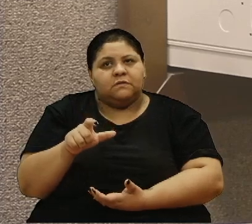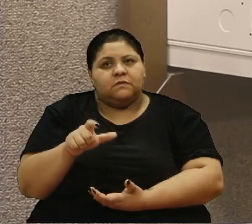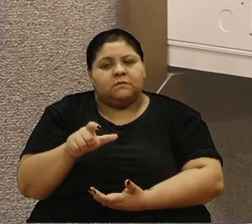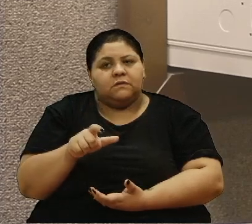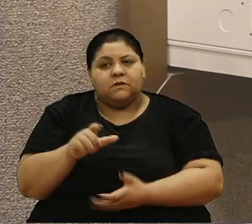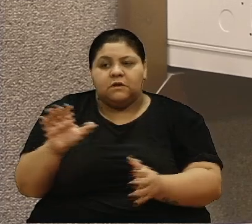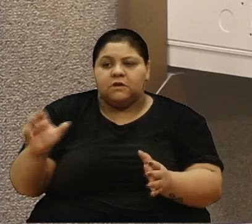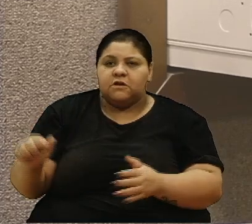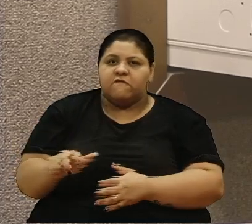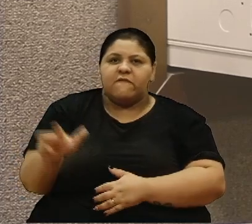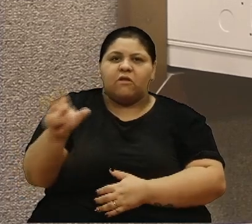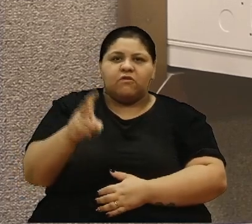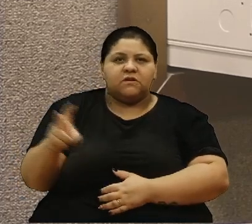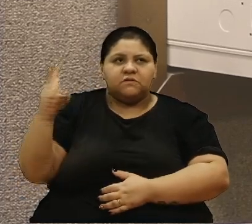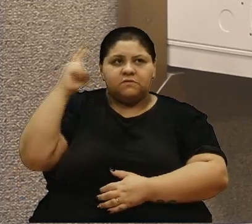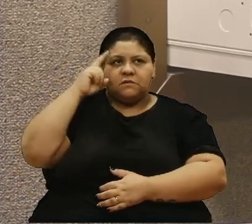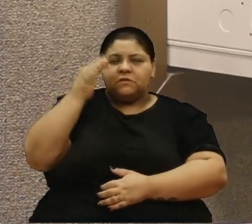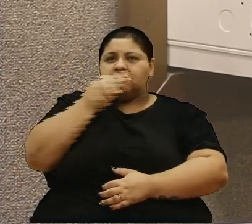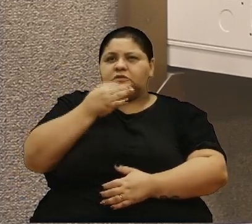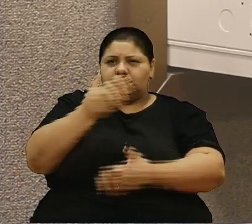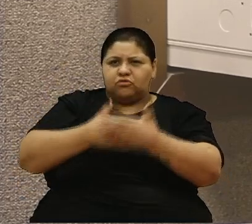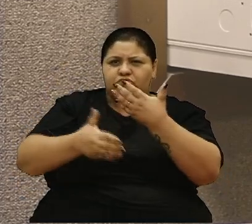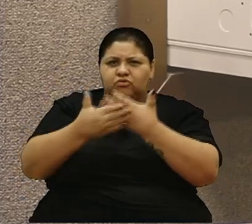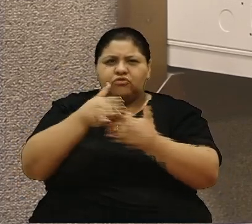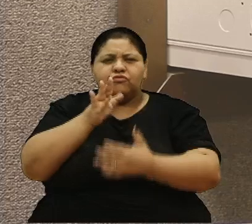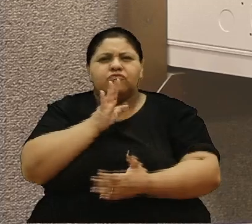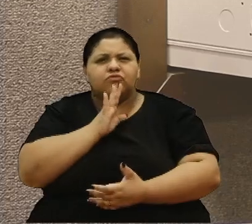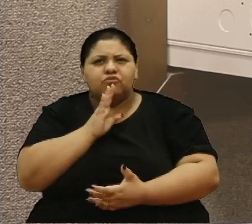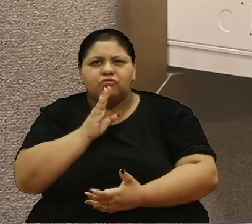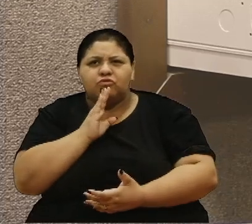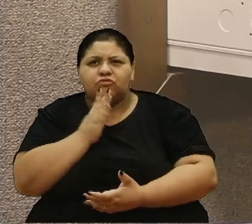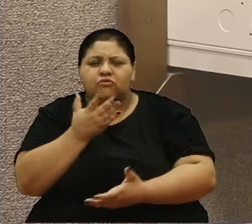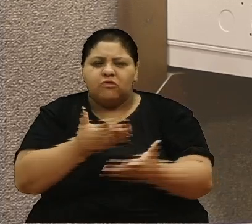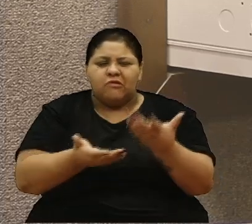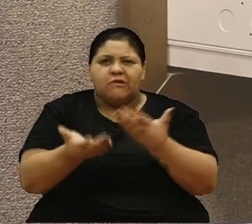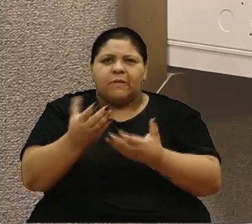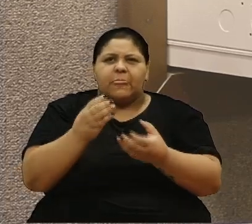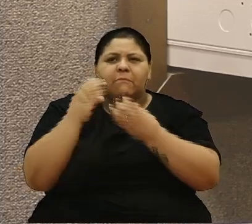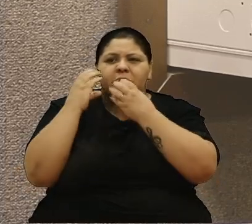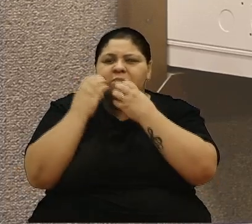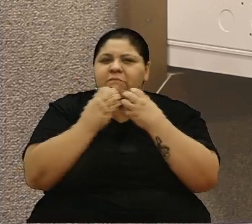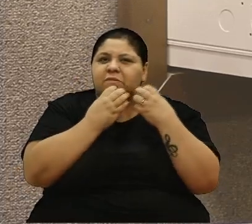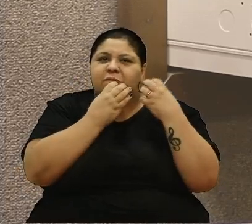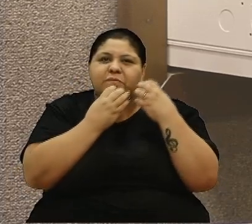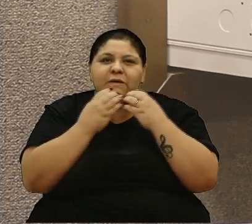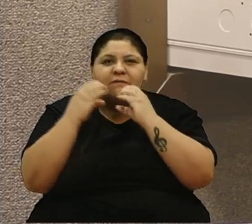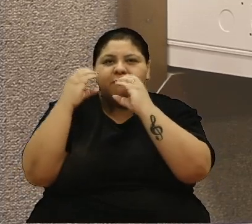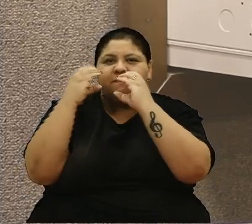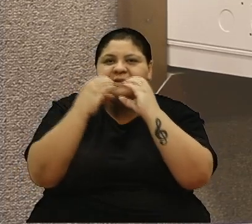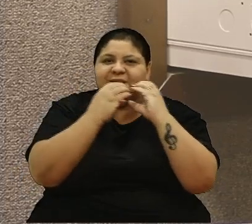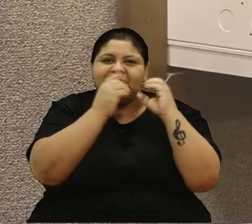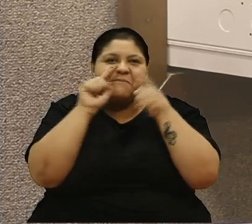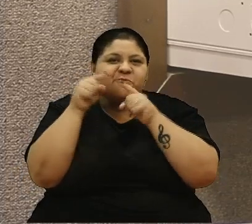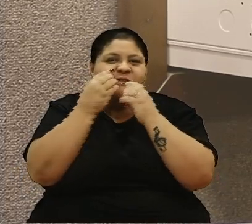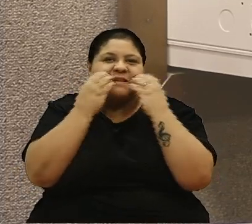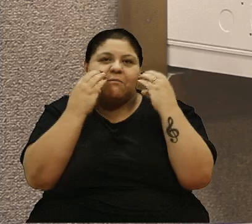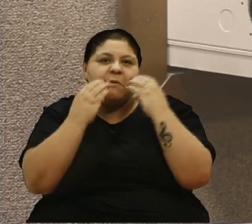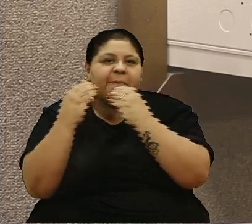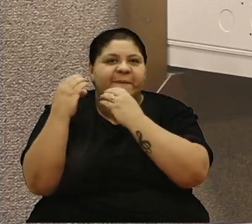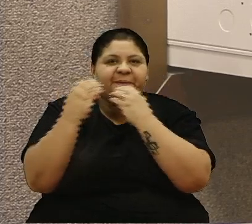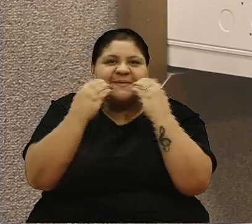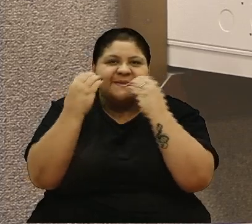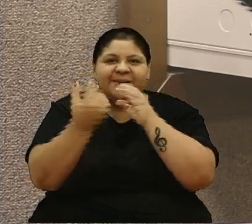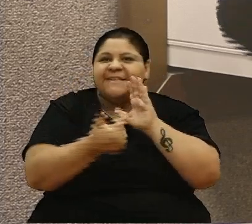de Caxias. Todo mundo o conhece, toca gaita ponto como ninguém, tá? Se apresenta